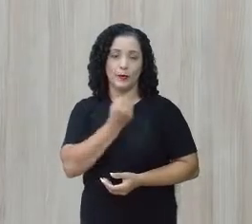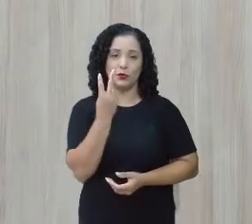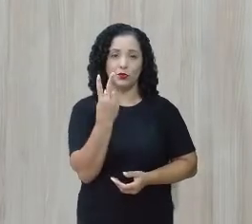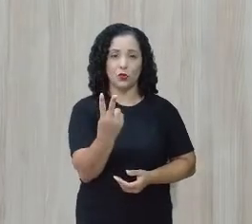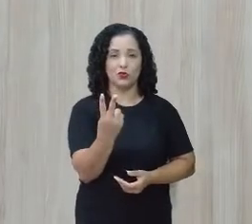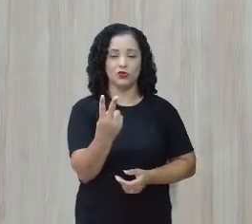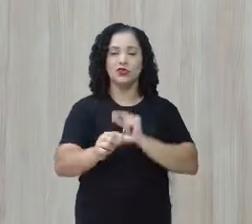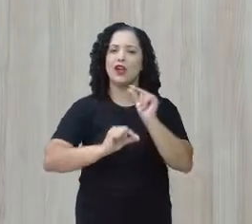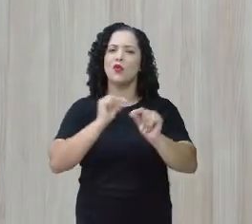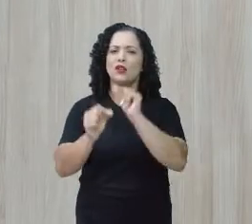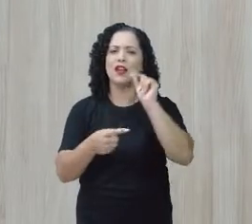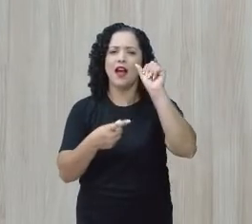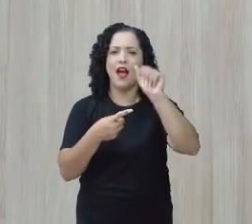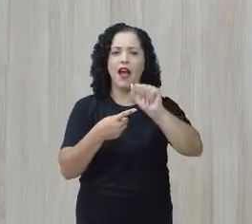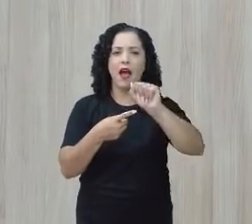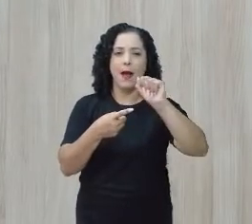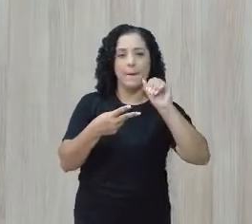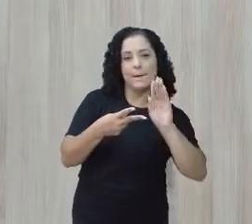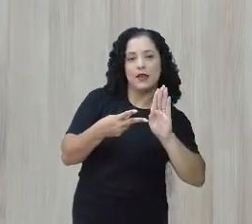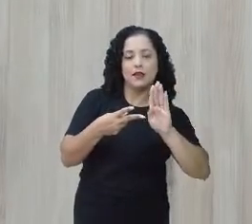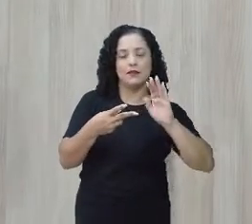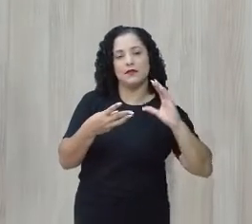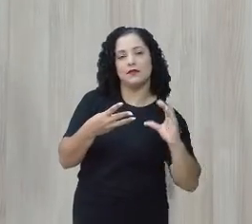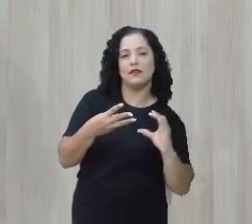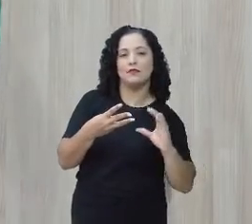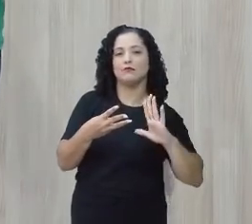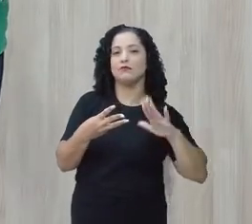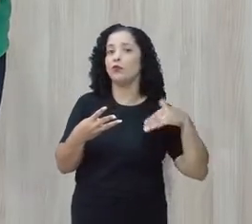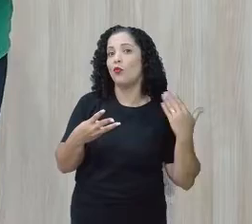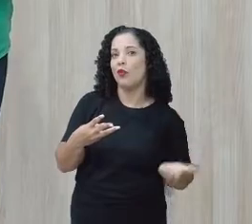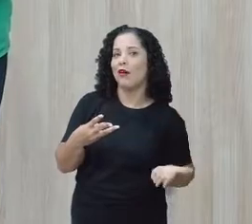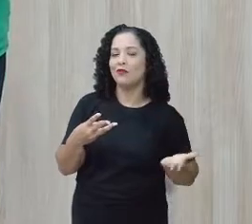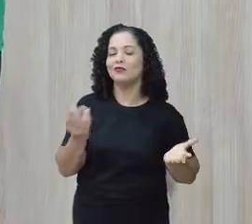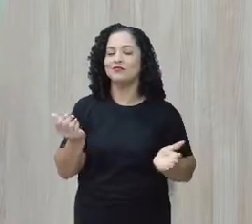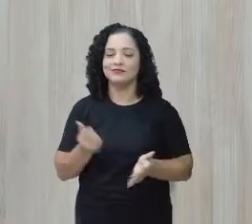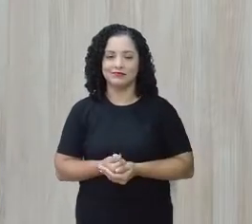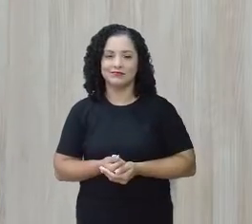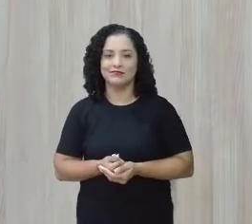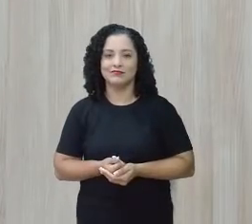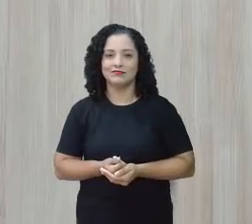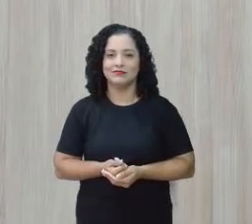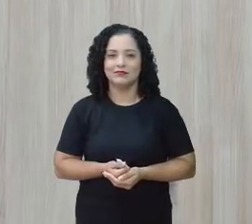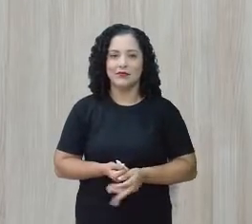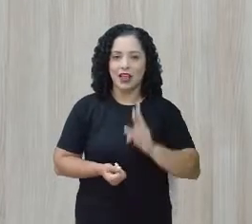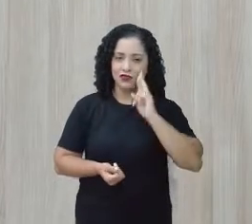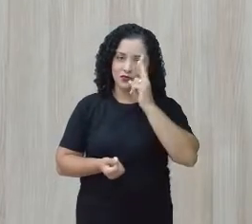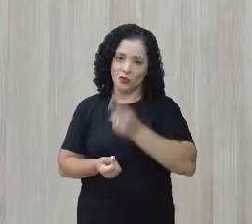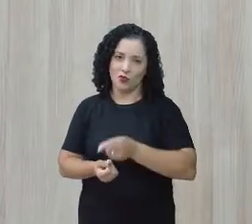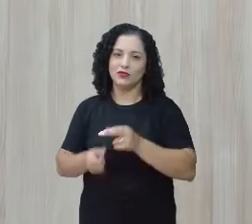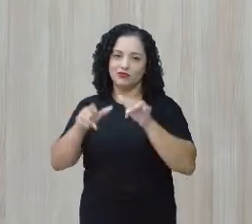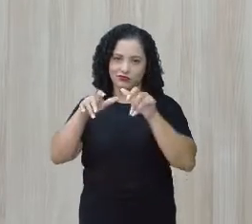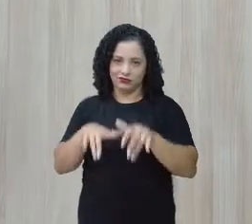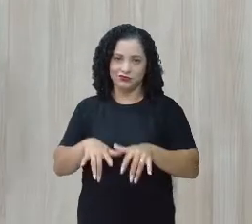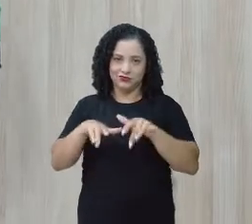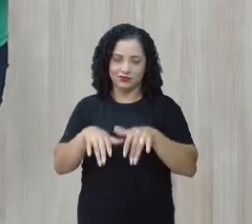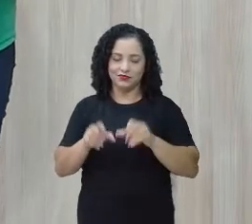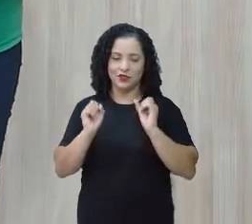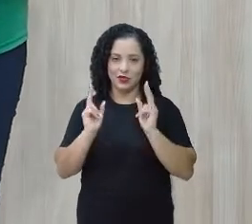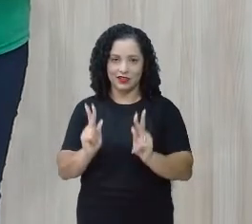vocês acham que é A, B ou C? Então, vai digitar aí o 2 e a letra que vocês acham que é a resposta.